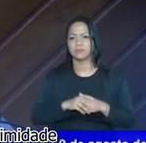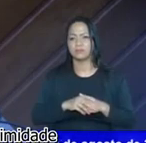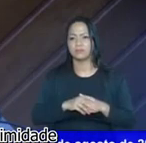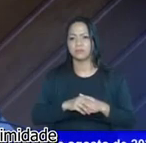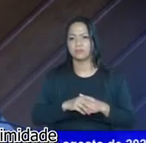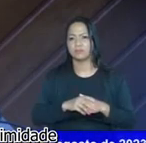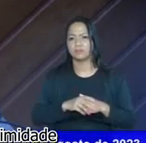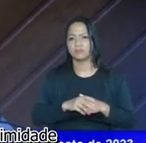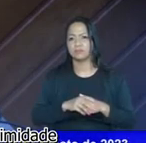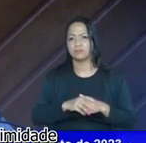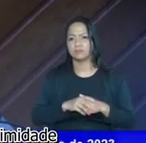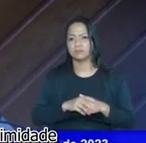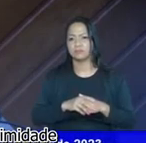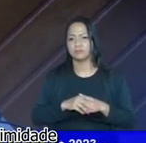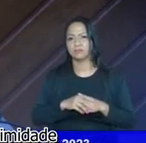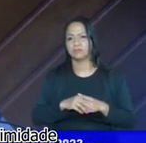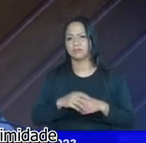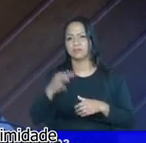O egrégio Tribunal